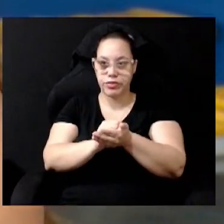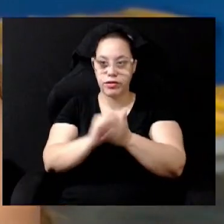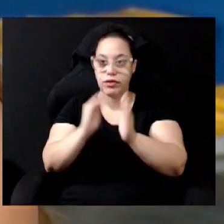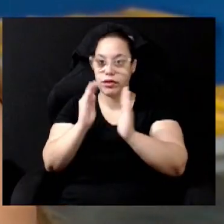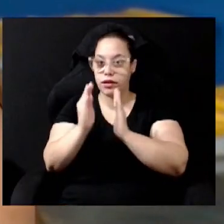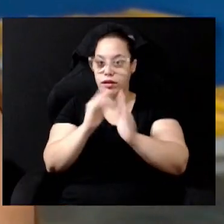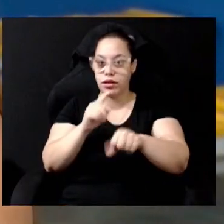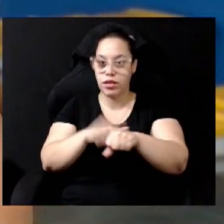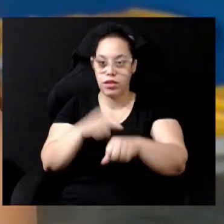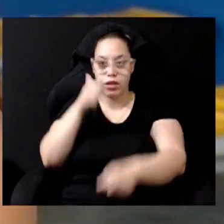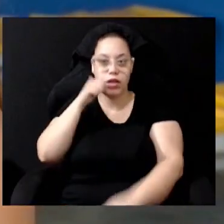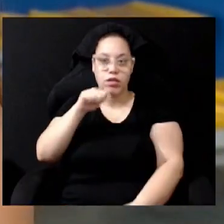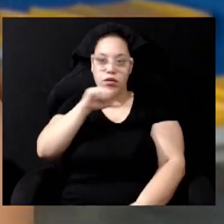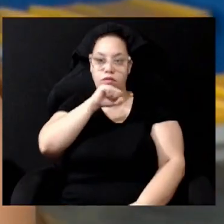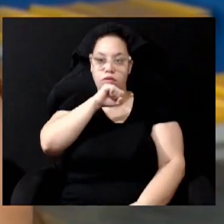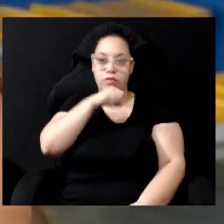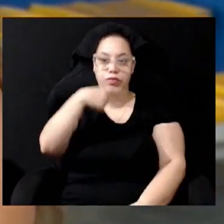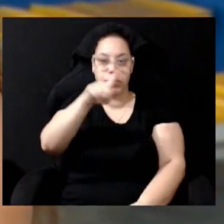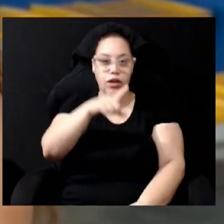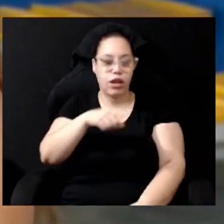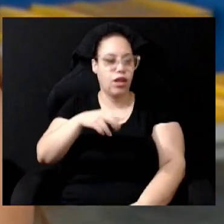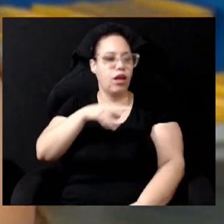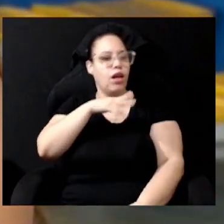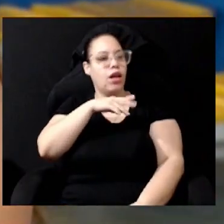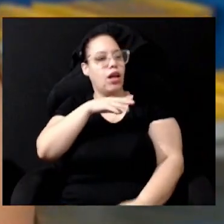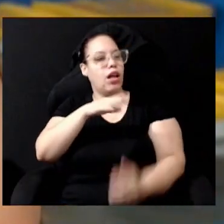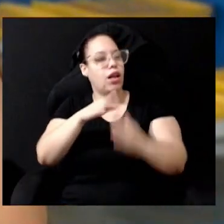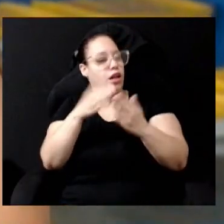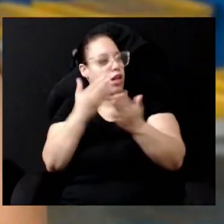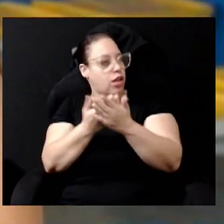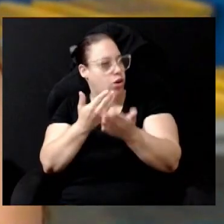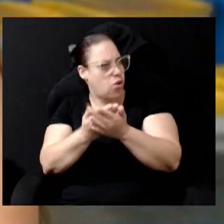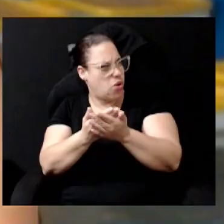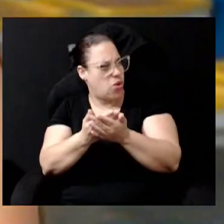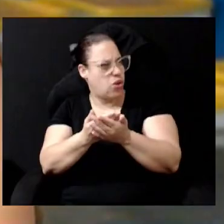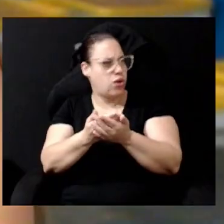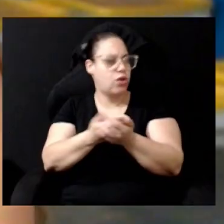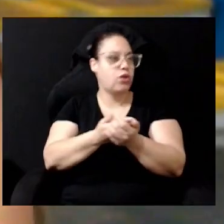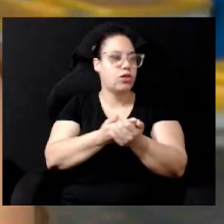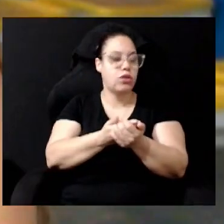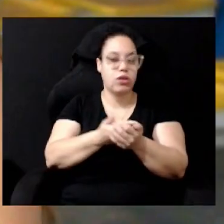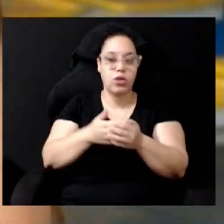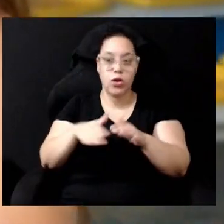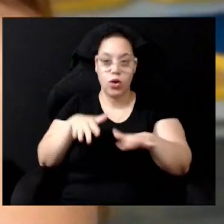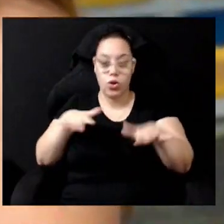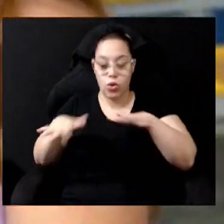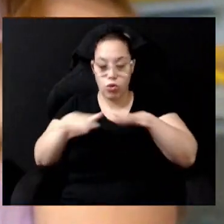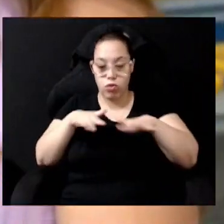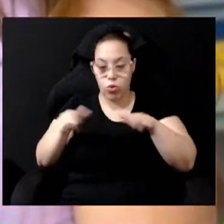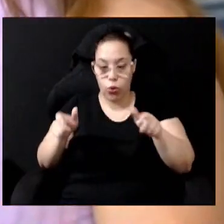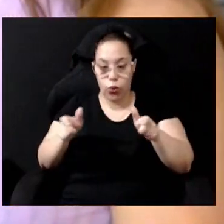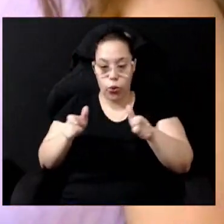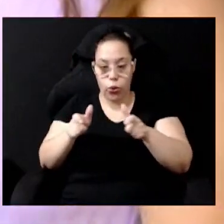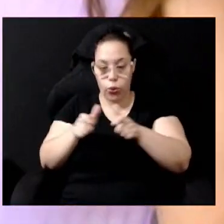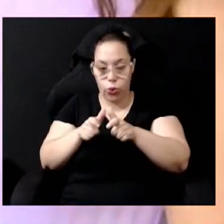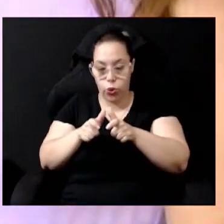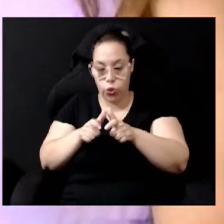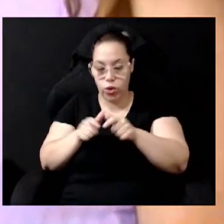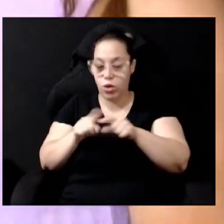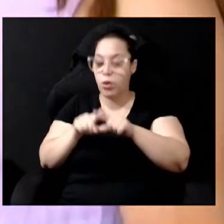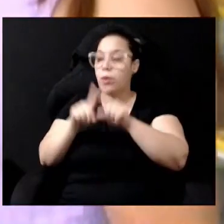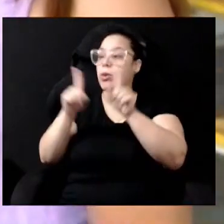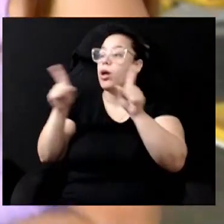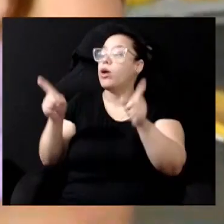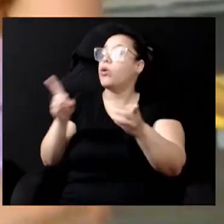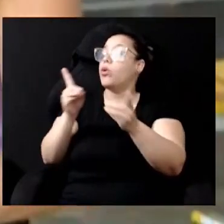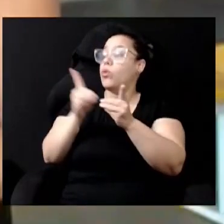vão pegar os filhos na escola, na creche, né? Então o movimento diminui mesmo. Mas foi atendido então o